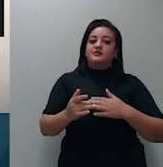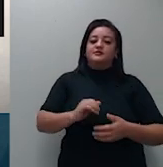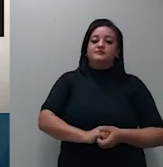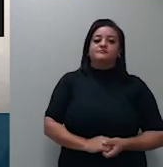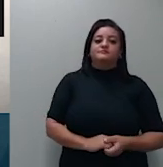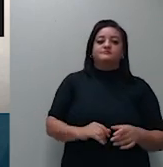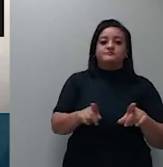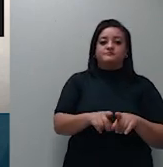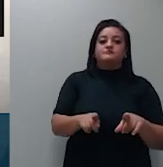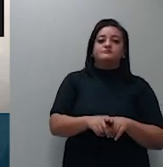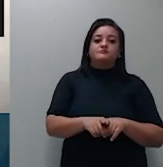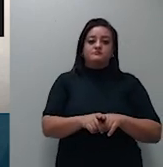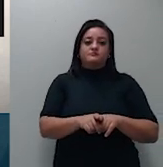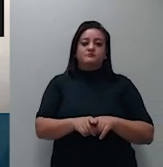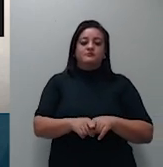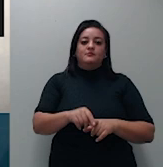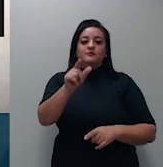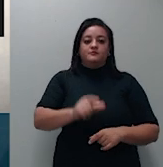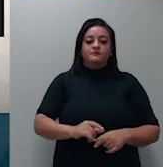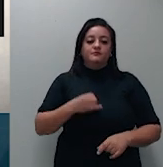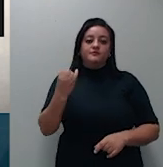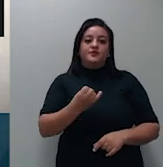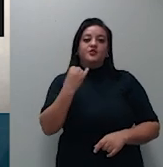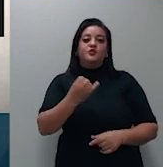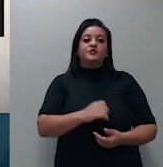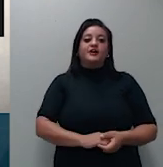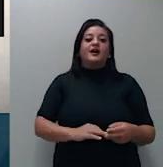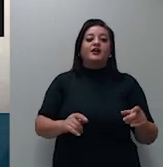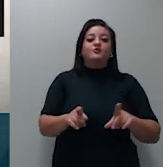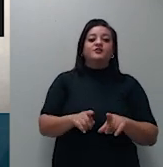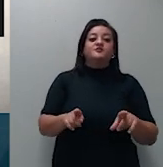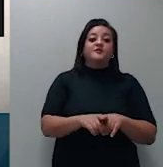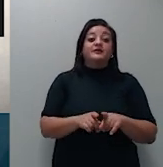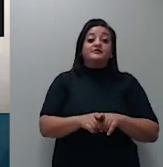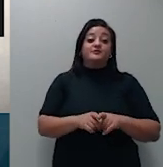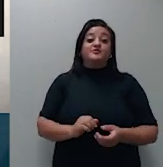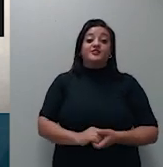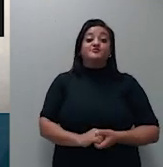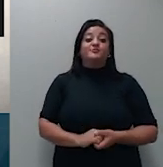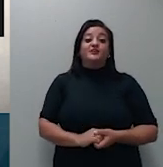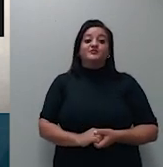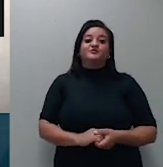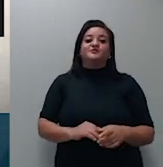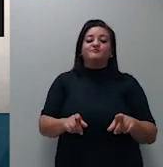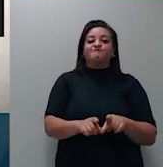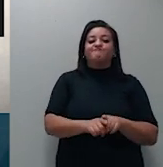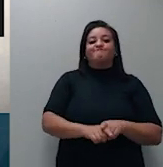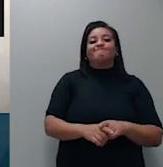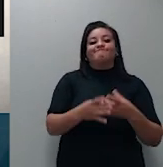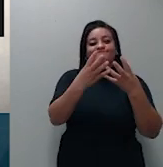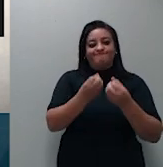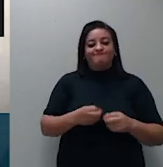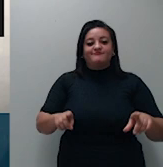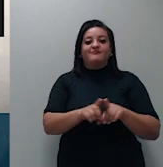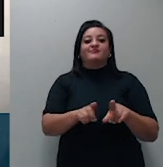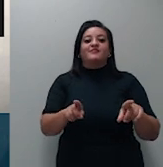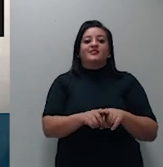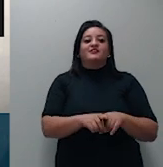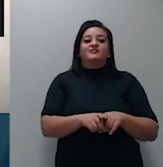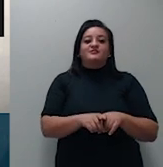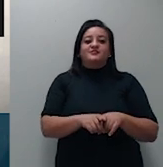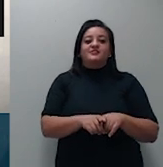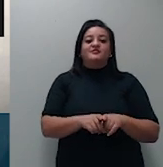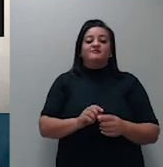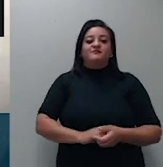são uma parte importante do processo para tornar o Facebook um local seguro e acolhedor analisamos a